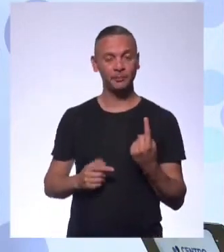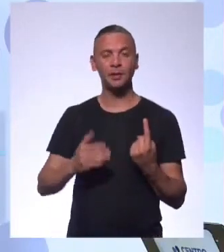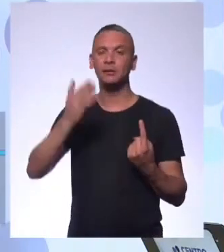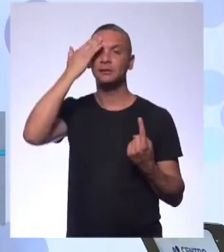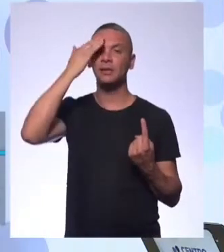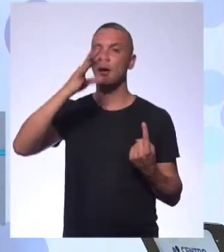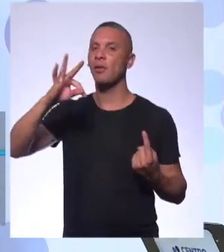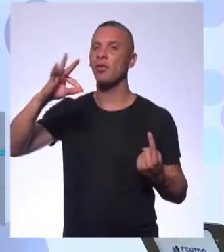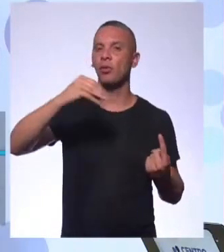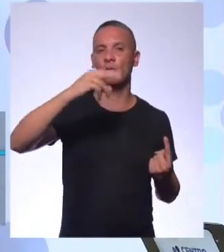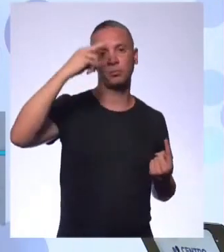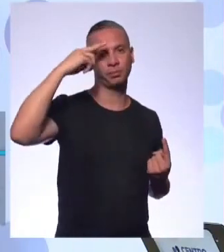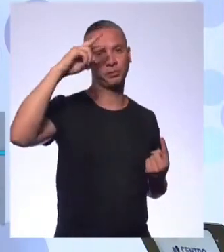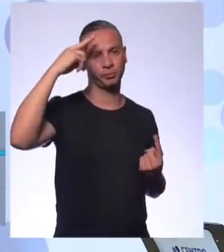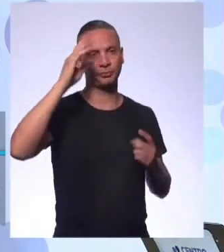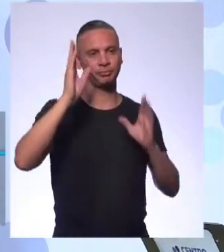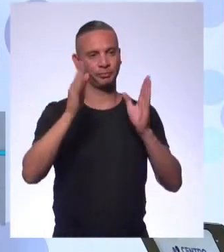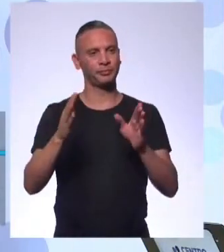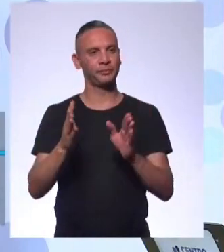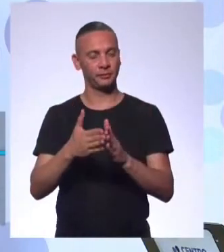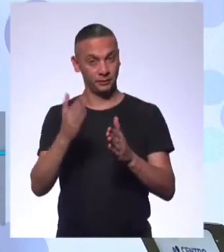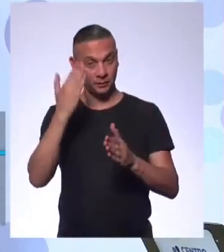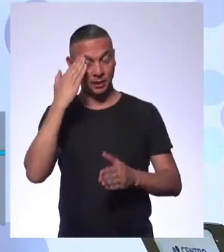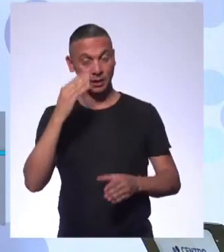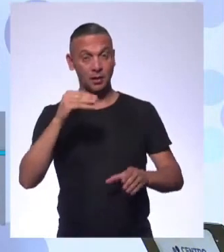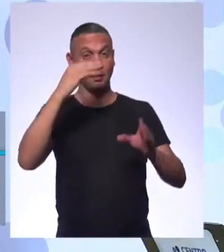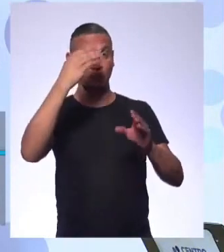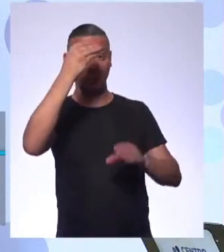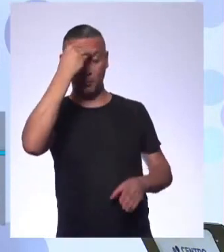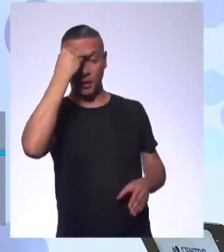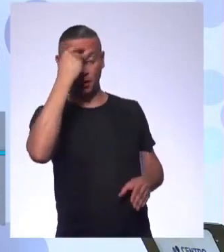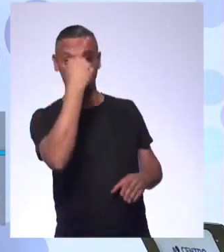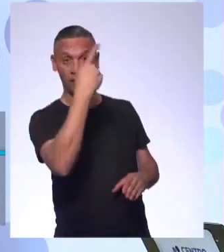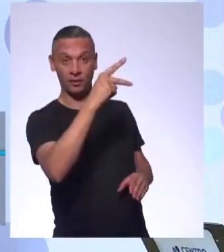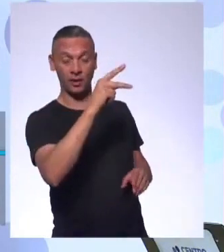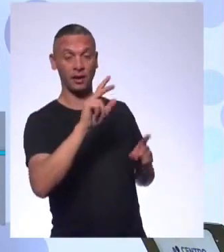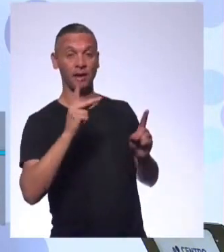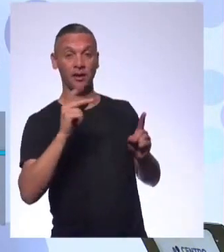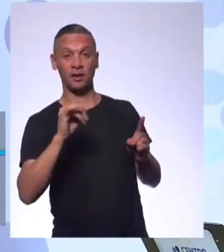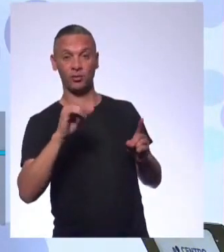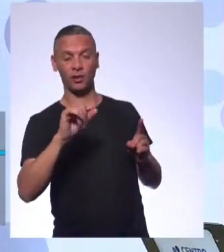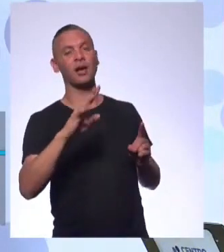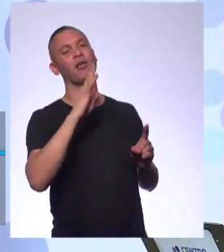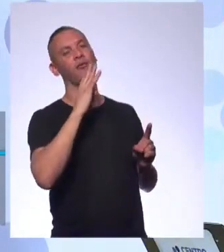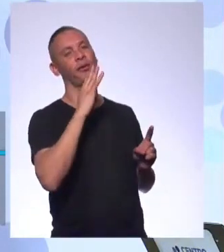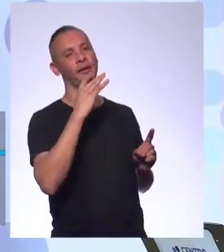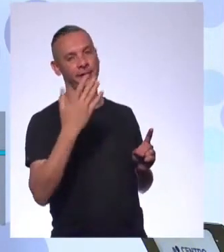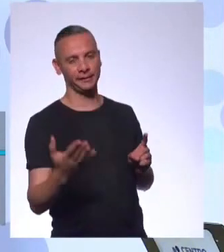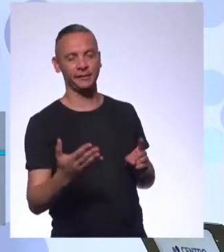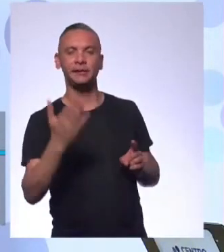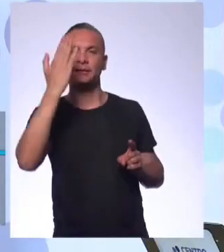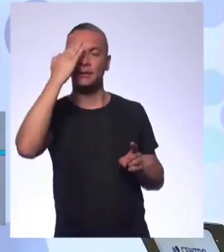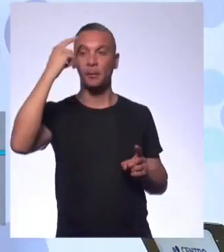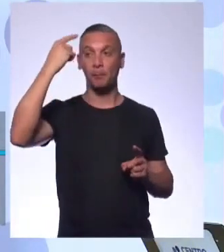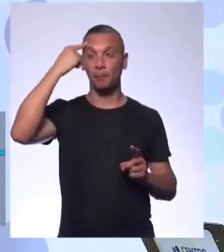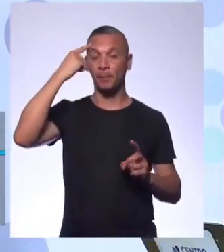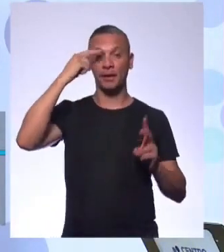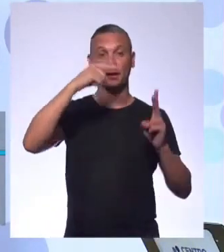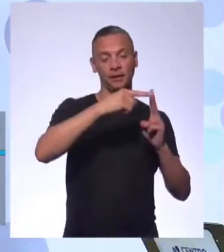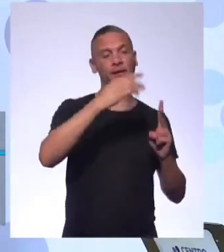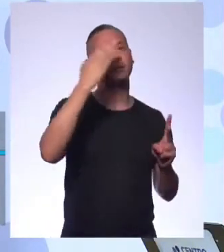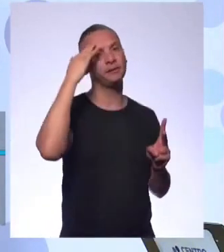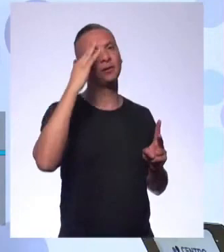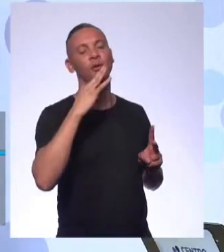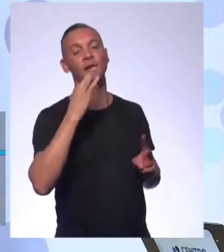tudo, que sabe o que se passa na mente do Hildegardo, ele ele sabe o que pensa um, o que pensa outro, ou